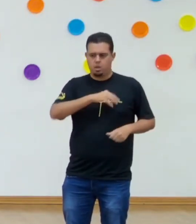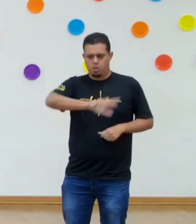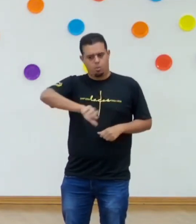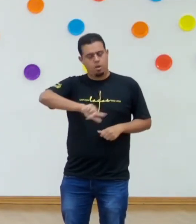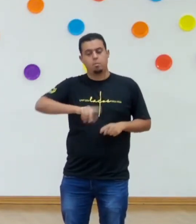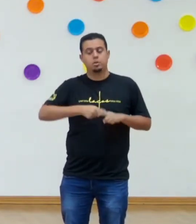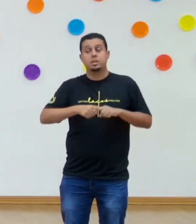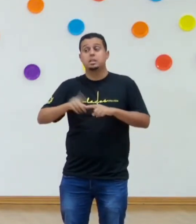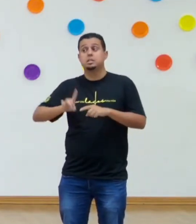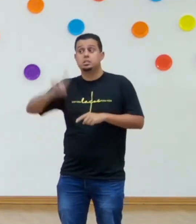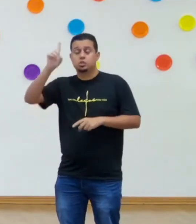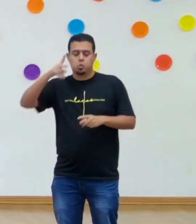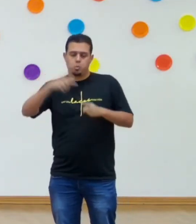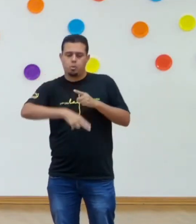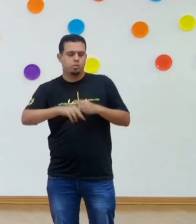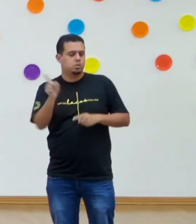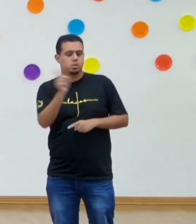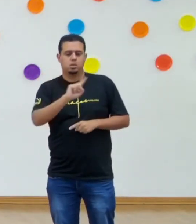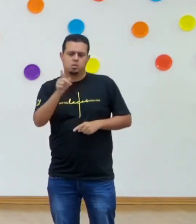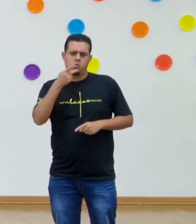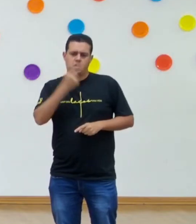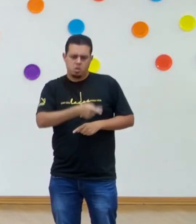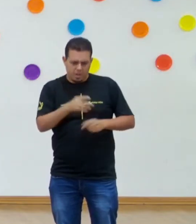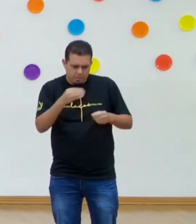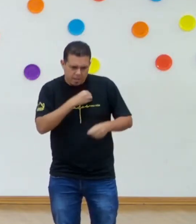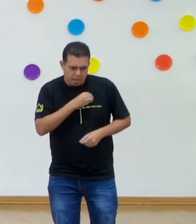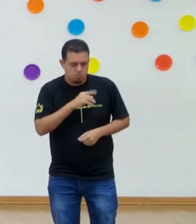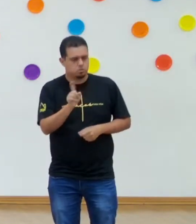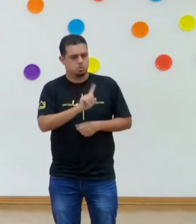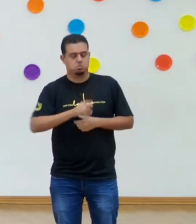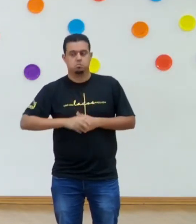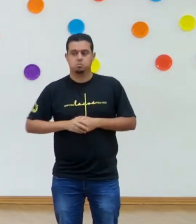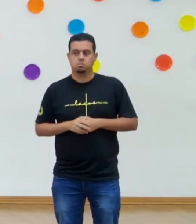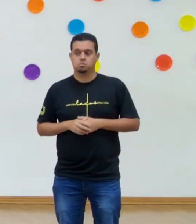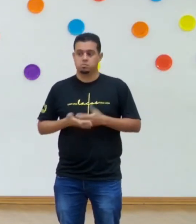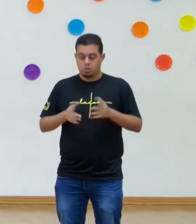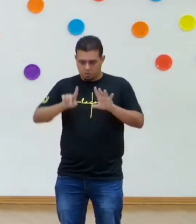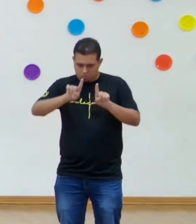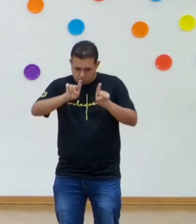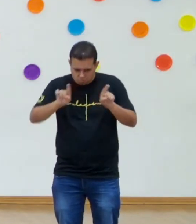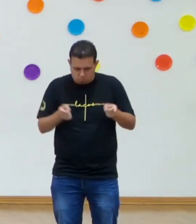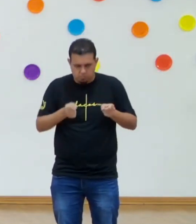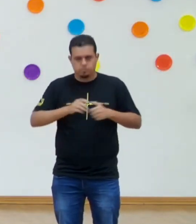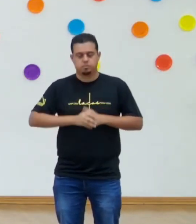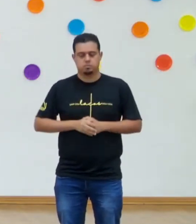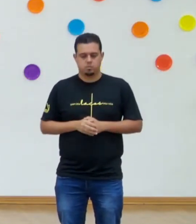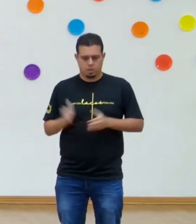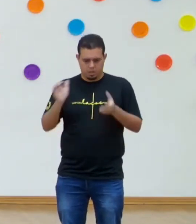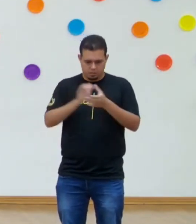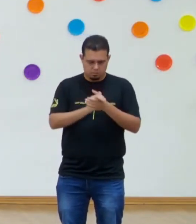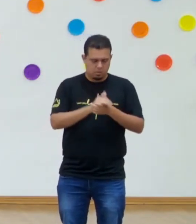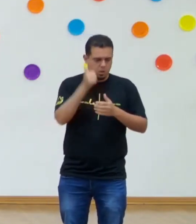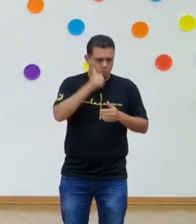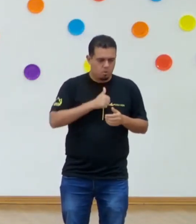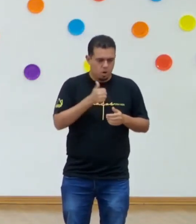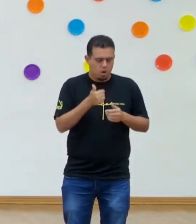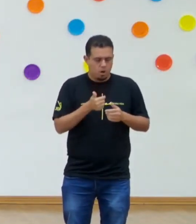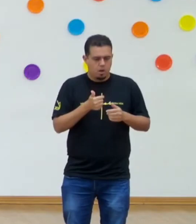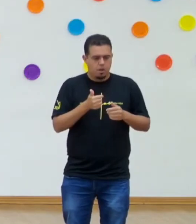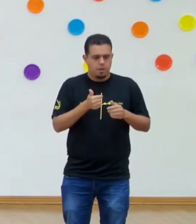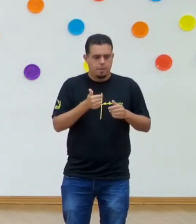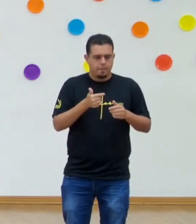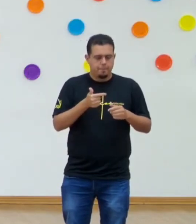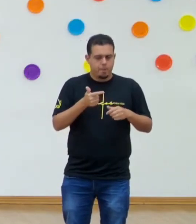não proibiu, nem disse que era pecado. Aí tem um parênteses. Quando há o casamento com mais de uma mulher,